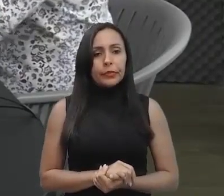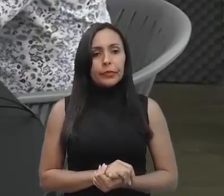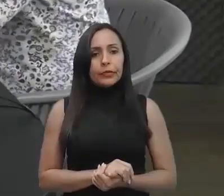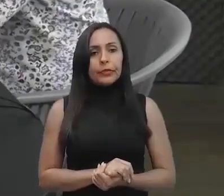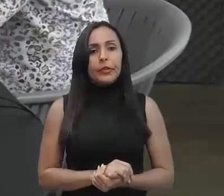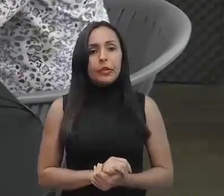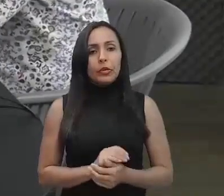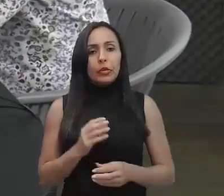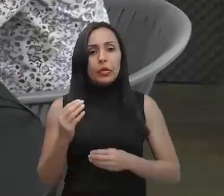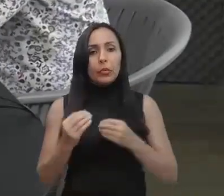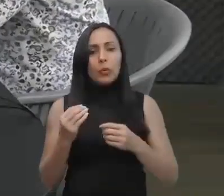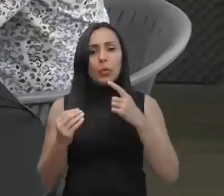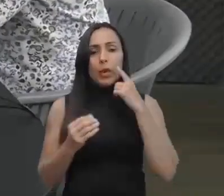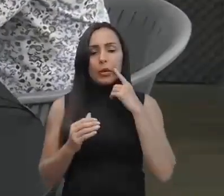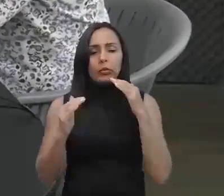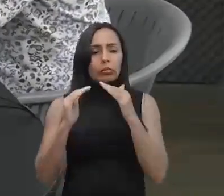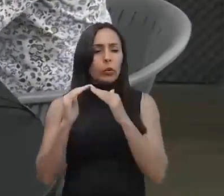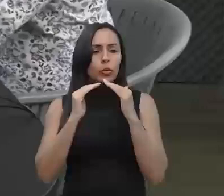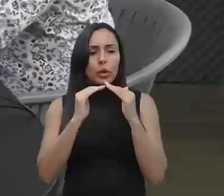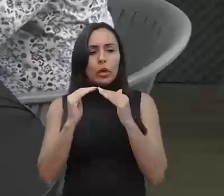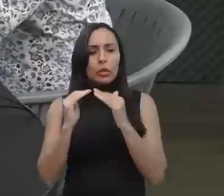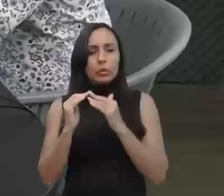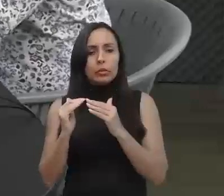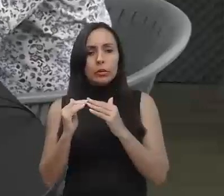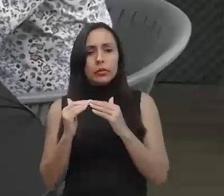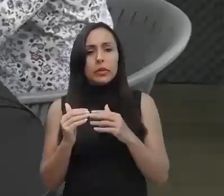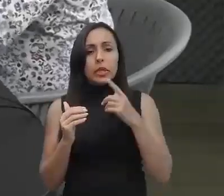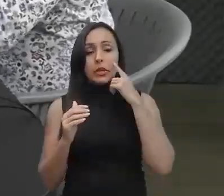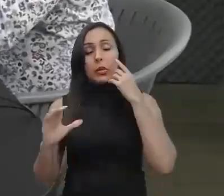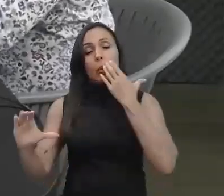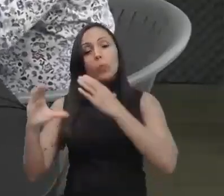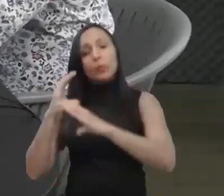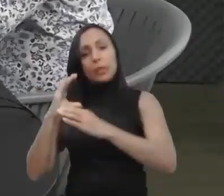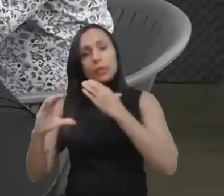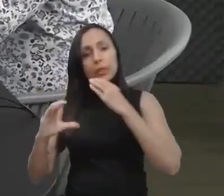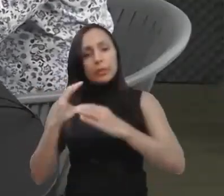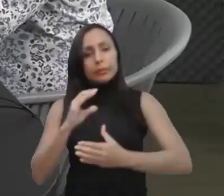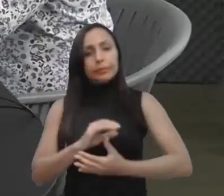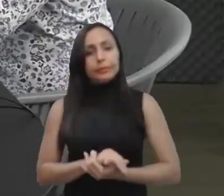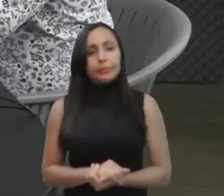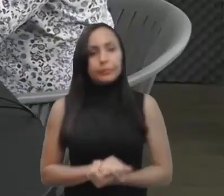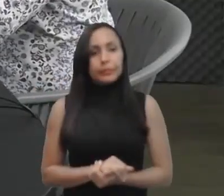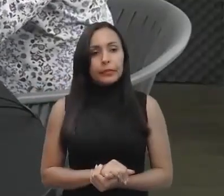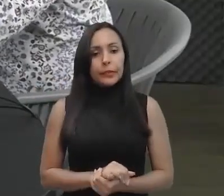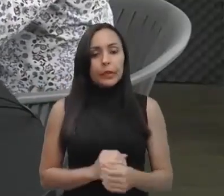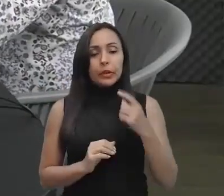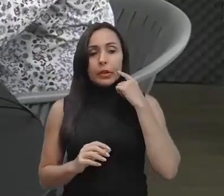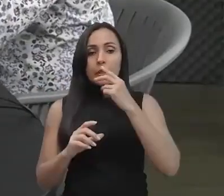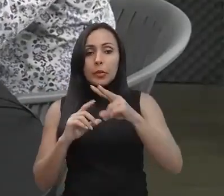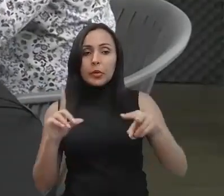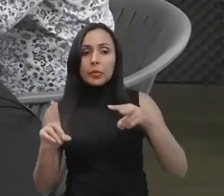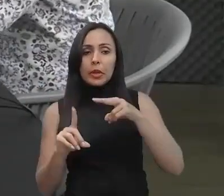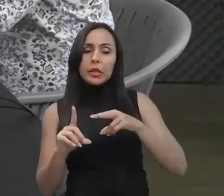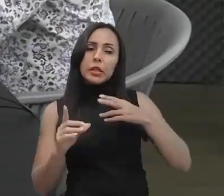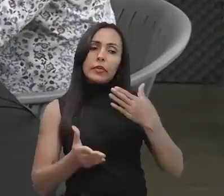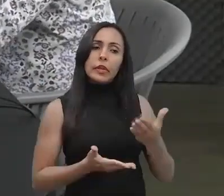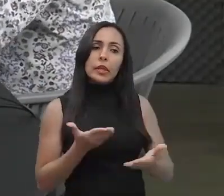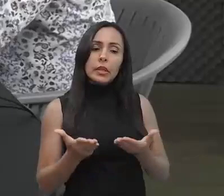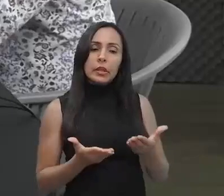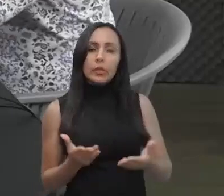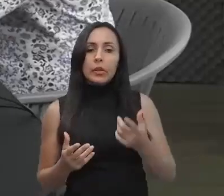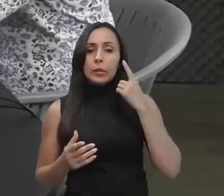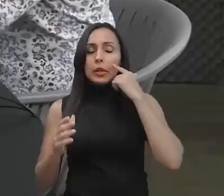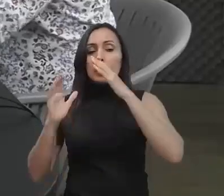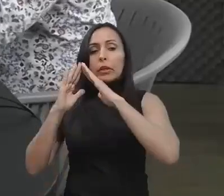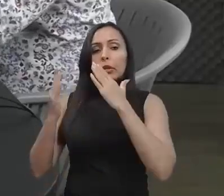contato de vocês de imprensa de comunicação eh tanto nessa perspectiva de atender uma demanda da escola sobre